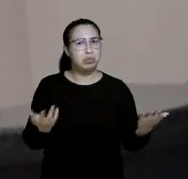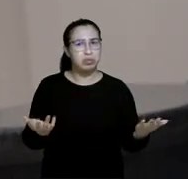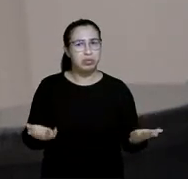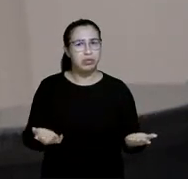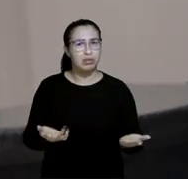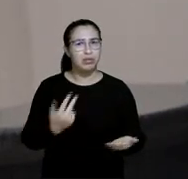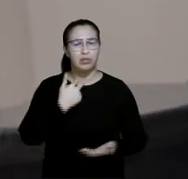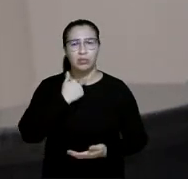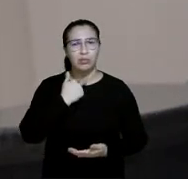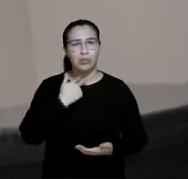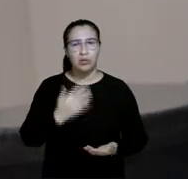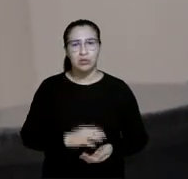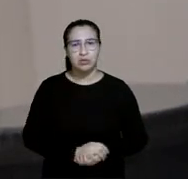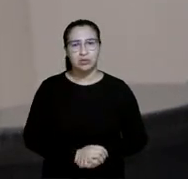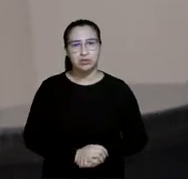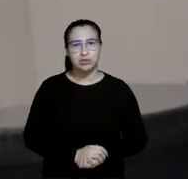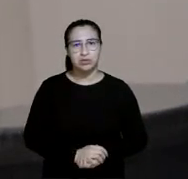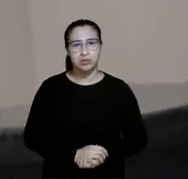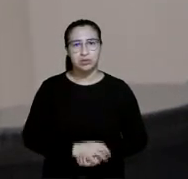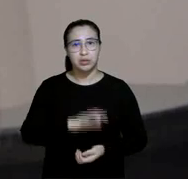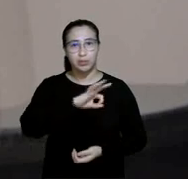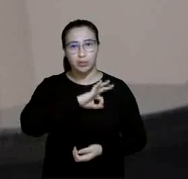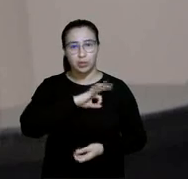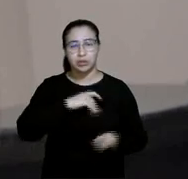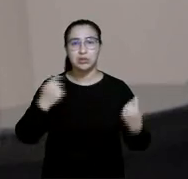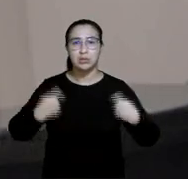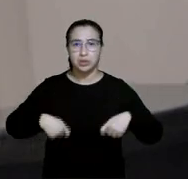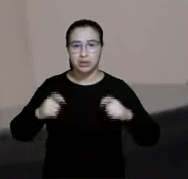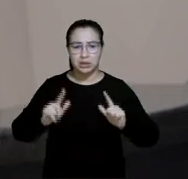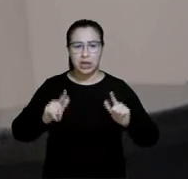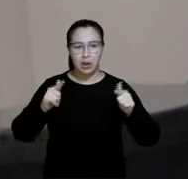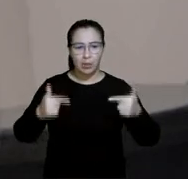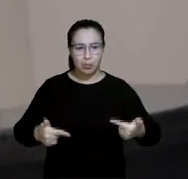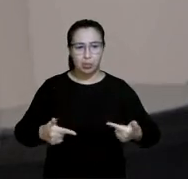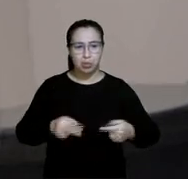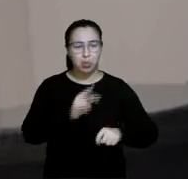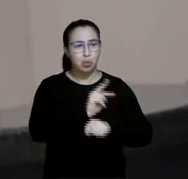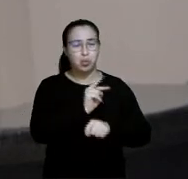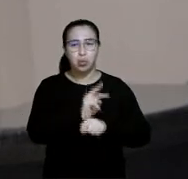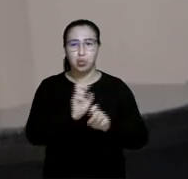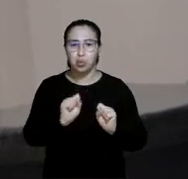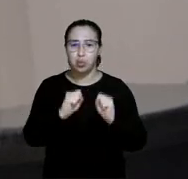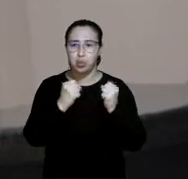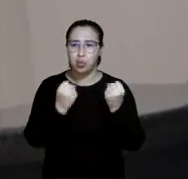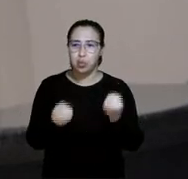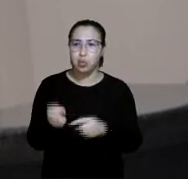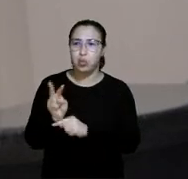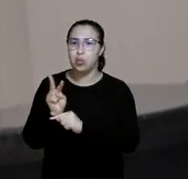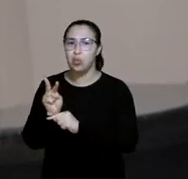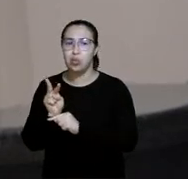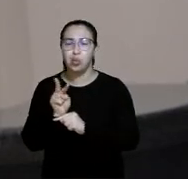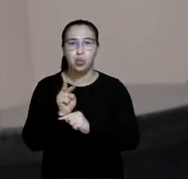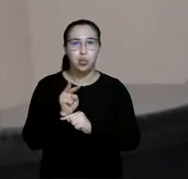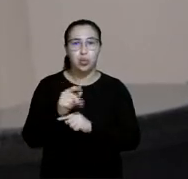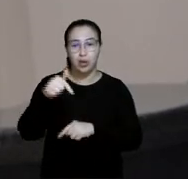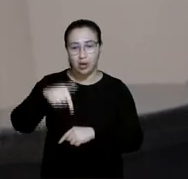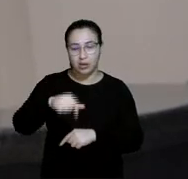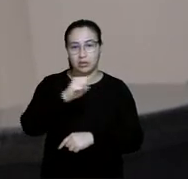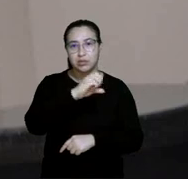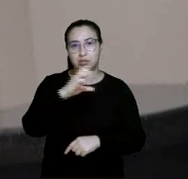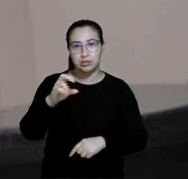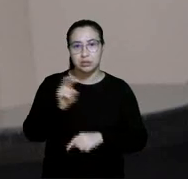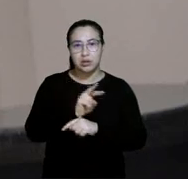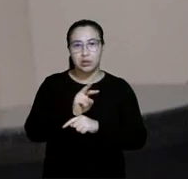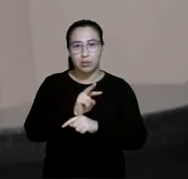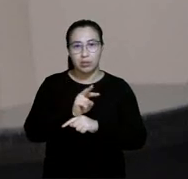a Polícia Civil tem que agir. A potência do crime cibernético que hoje nós temos no estado de Santa Catarina